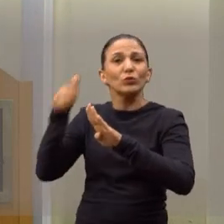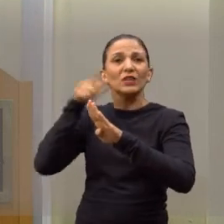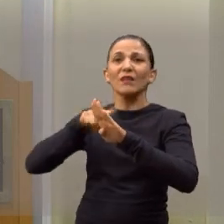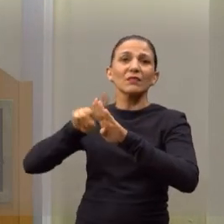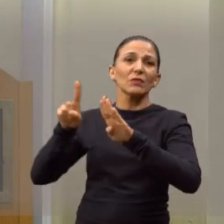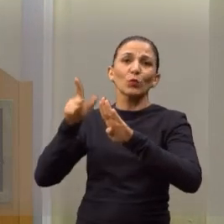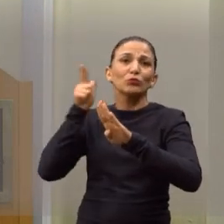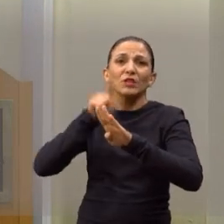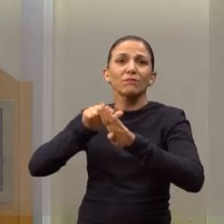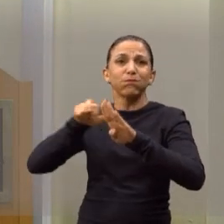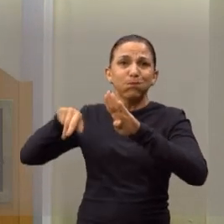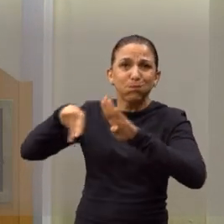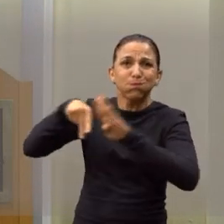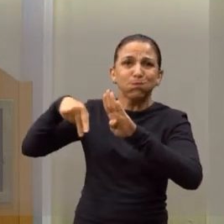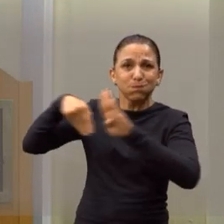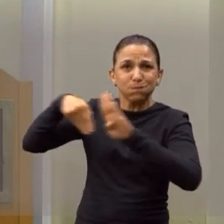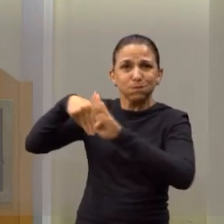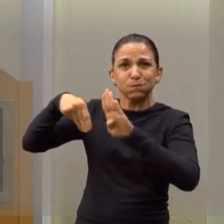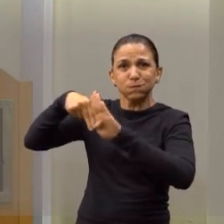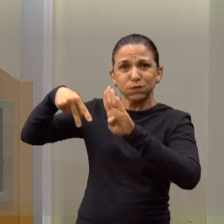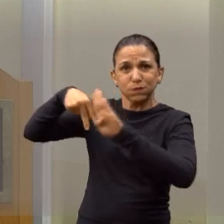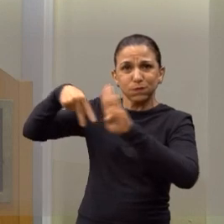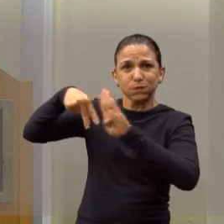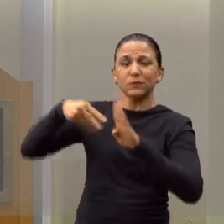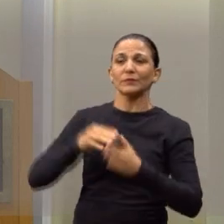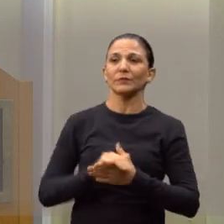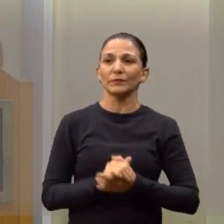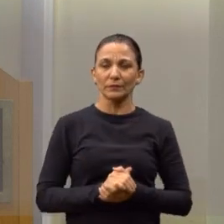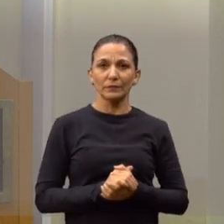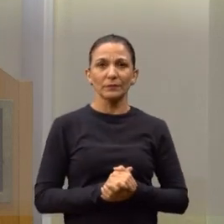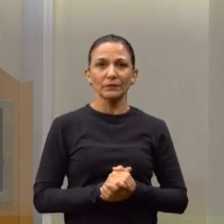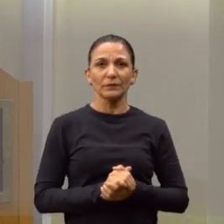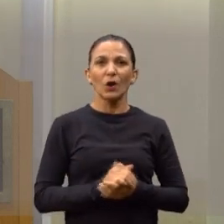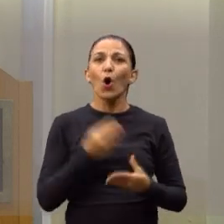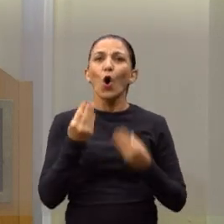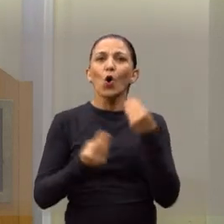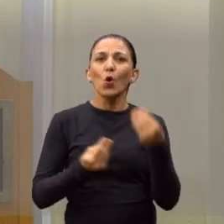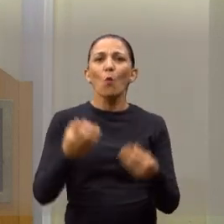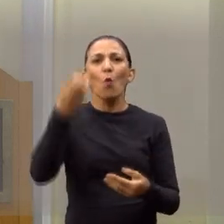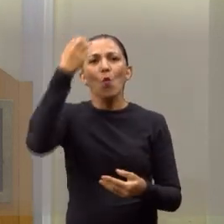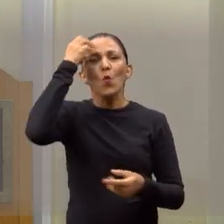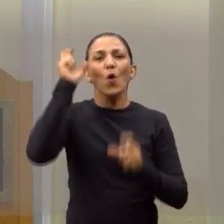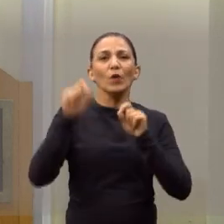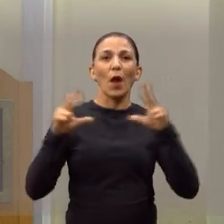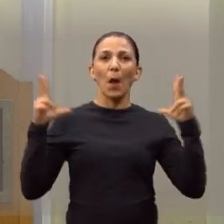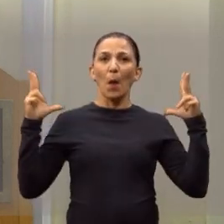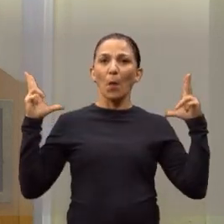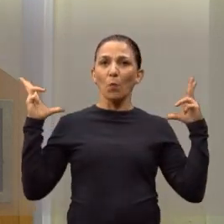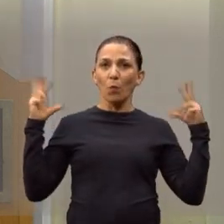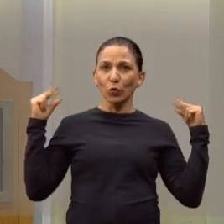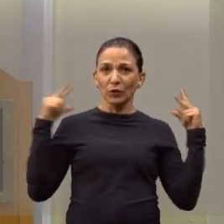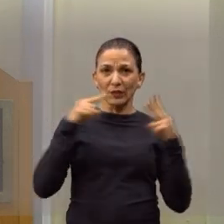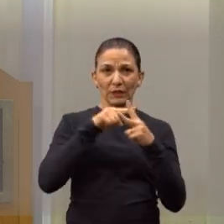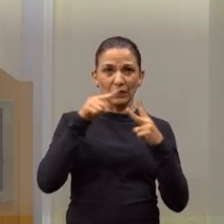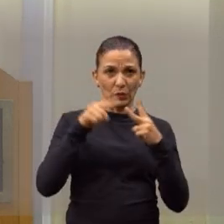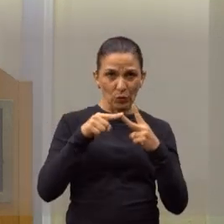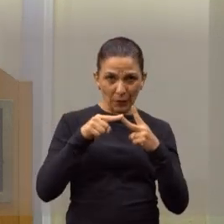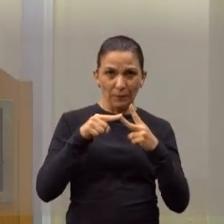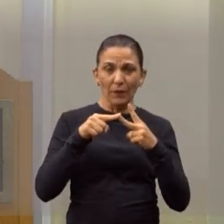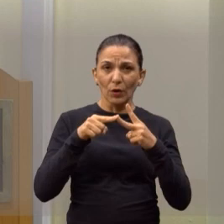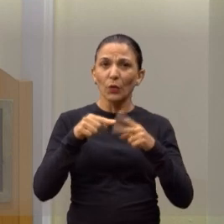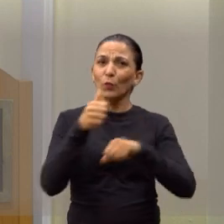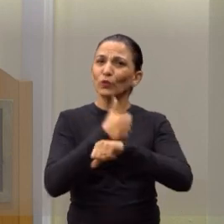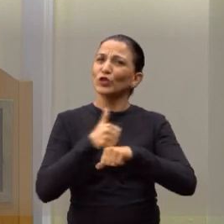motorista? Pode ser. O fato é, tinha cobrador? Ou o motorista estava sendo obrigado a fazer o trabalho de 2 para receber um salário